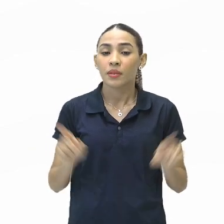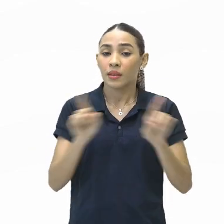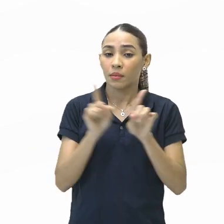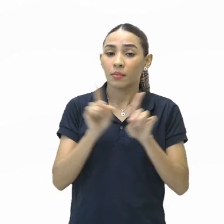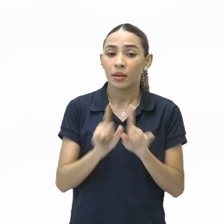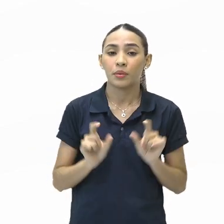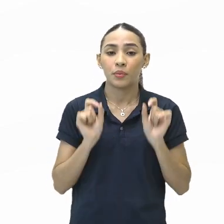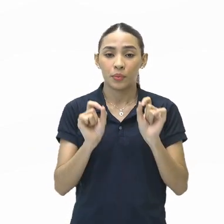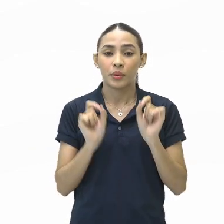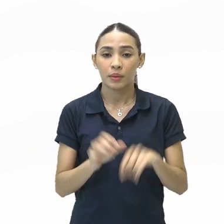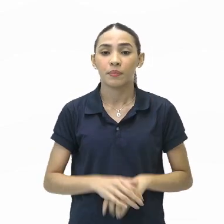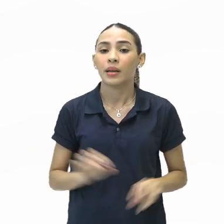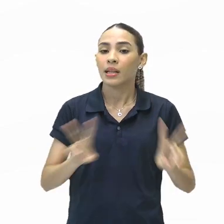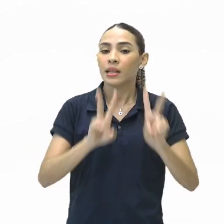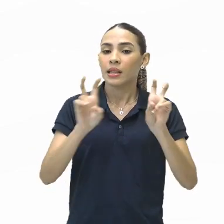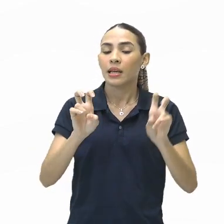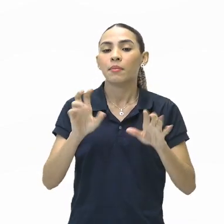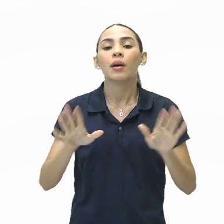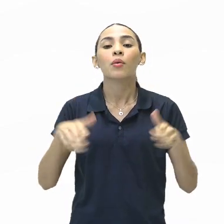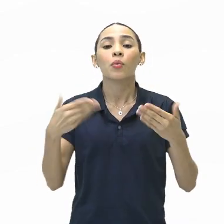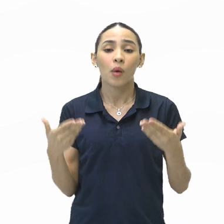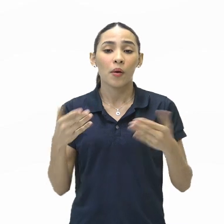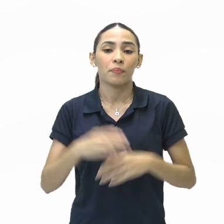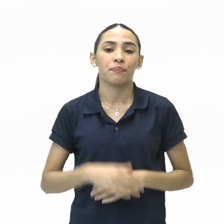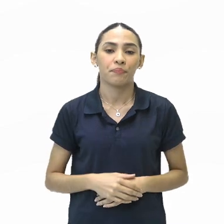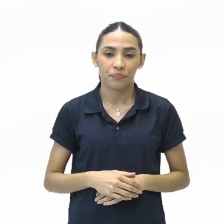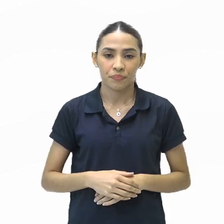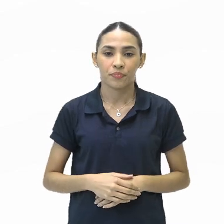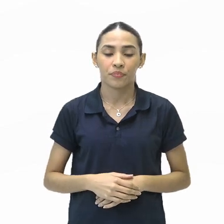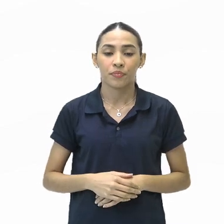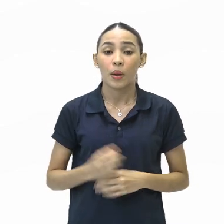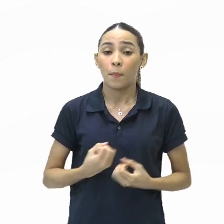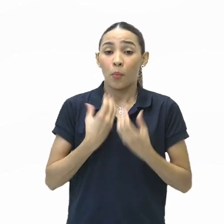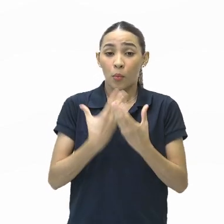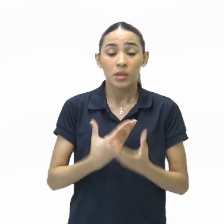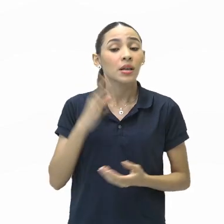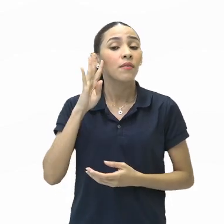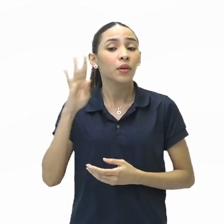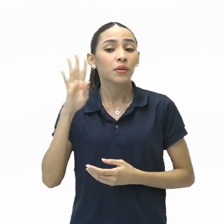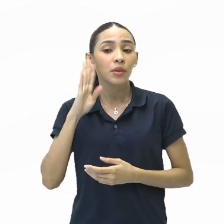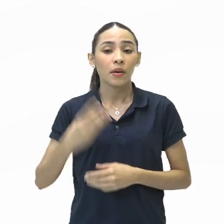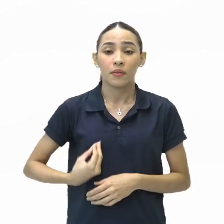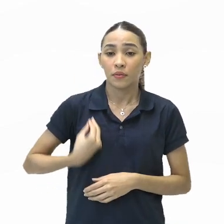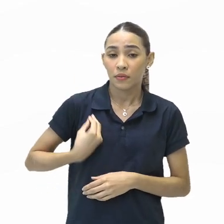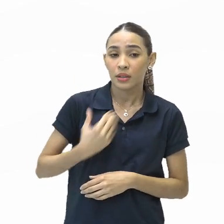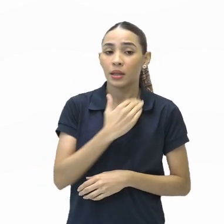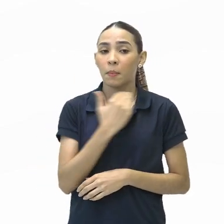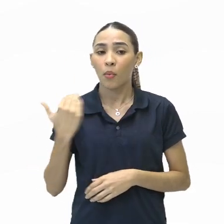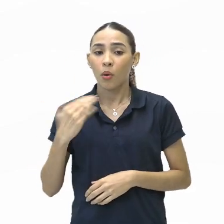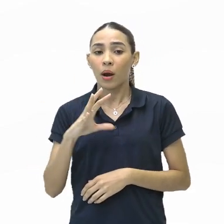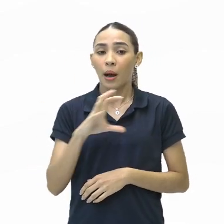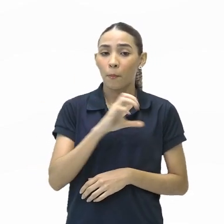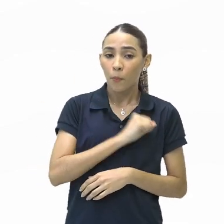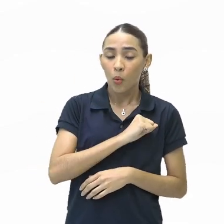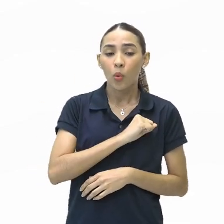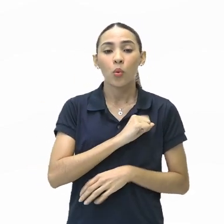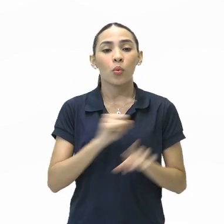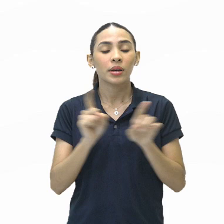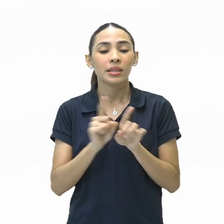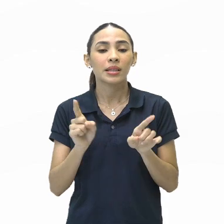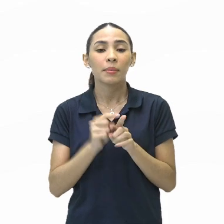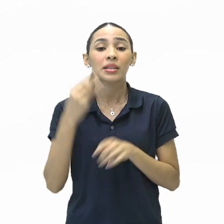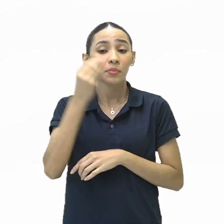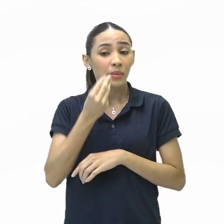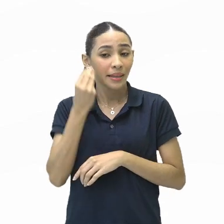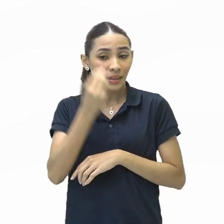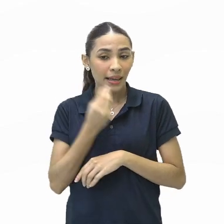né? Temas como, quais são os temas que ele vai trazer na poesia filosófica? A vida, a morte, o amor e a passagem